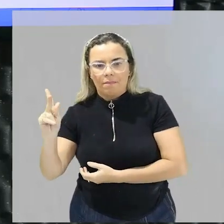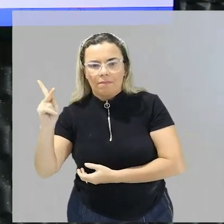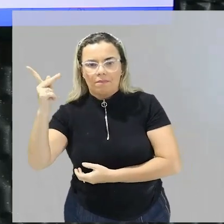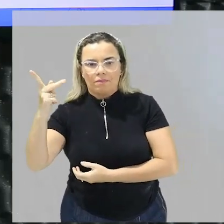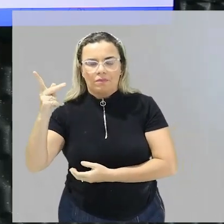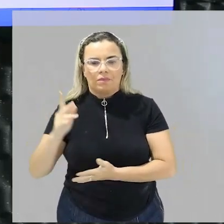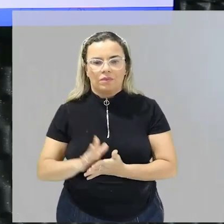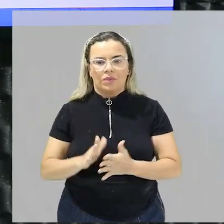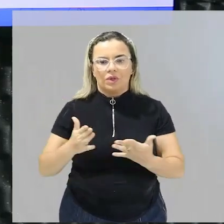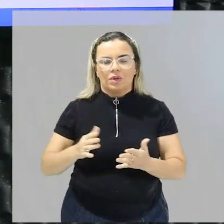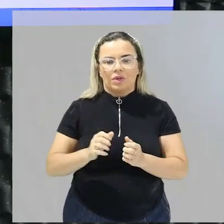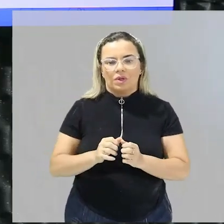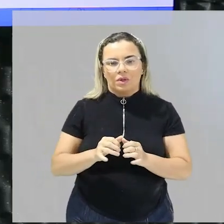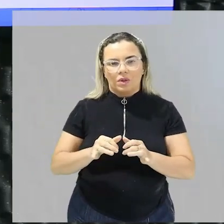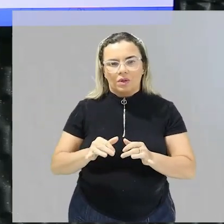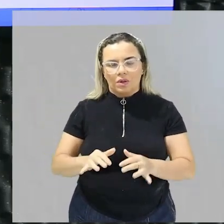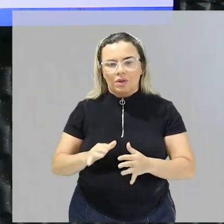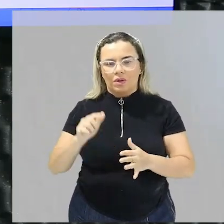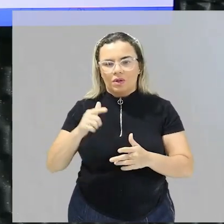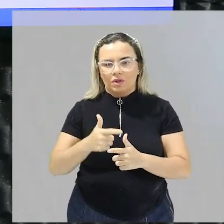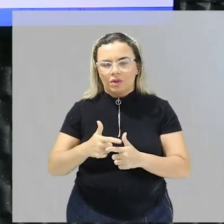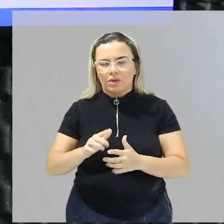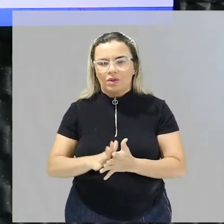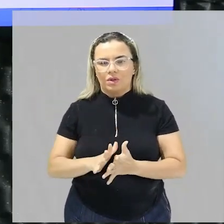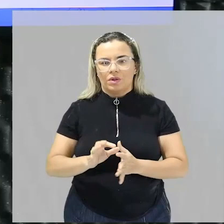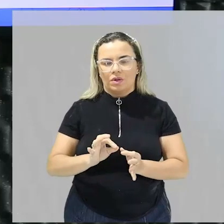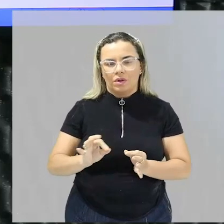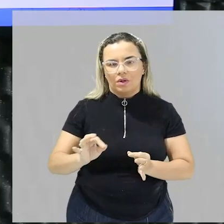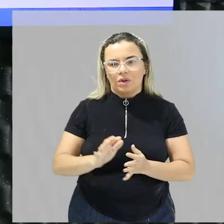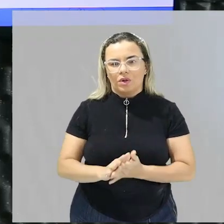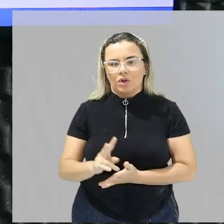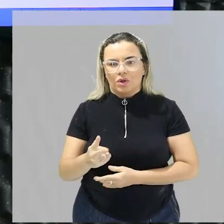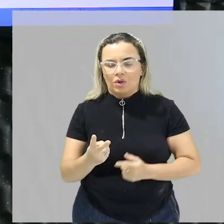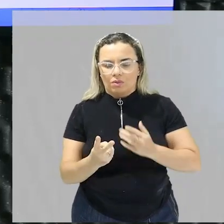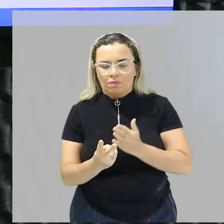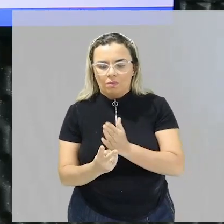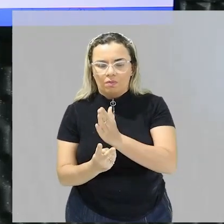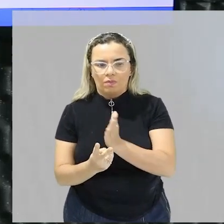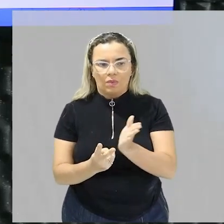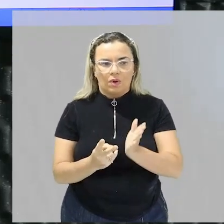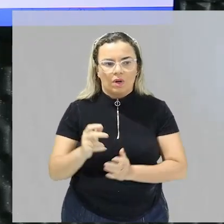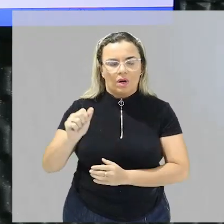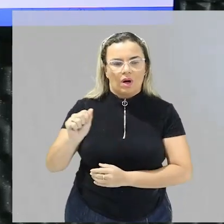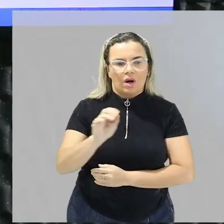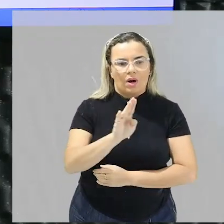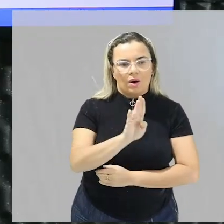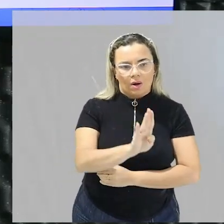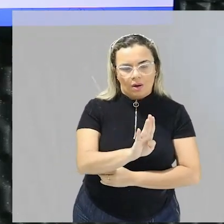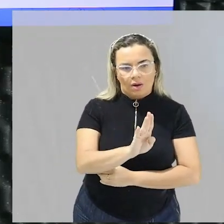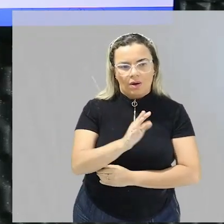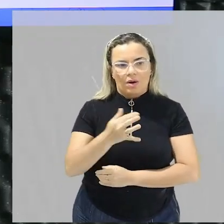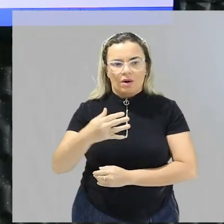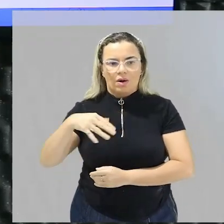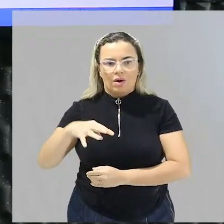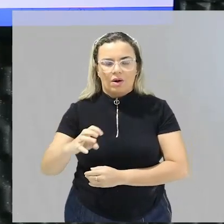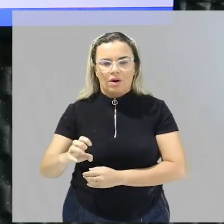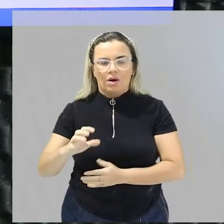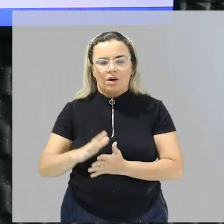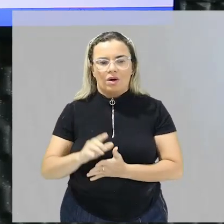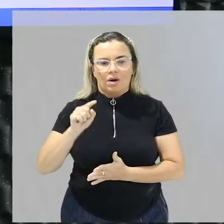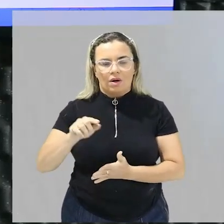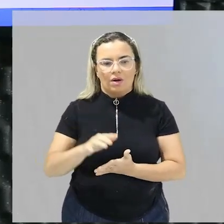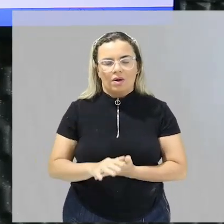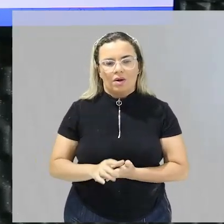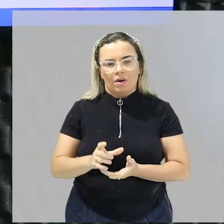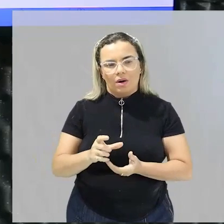H, uma distribuidora mede 2 parâmetros A e B em cada fonte e adota